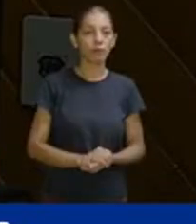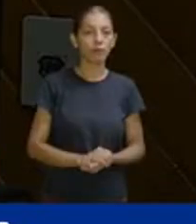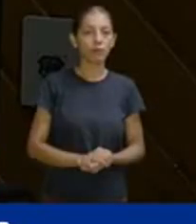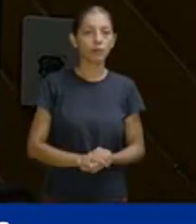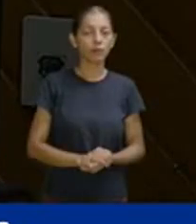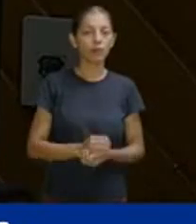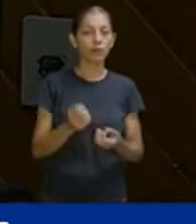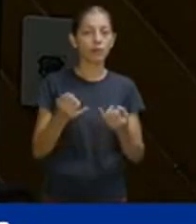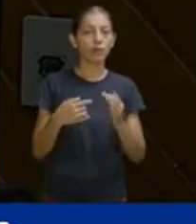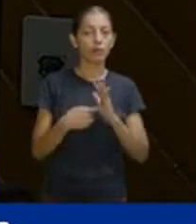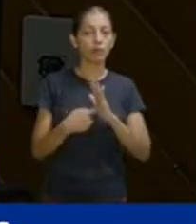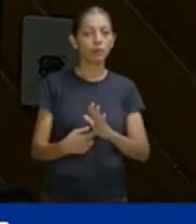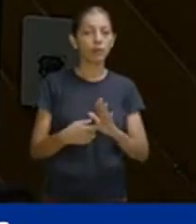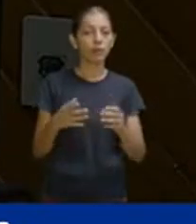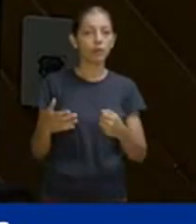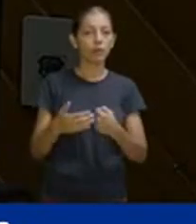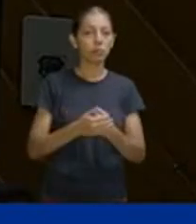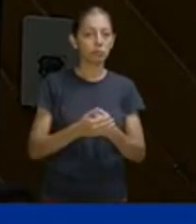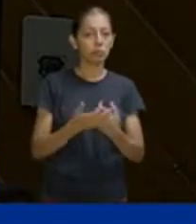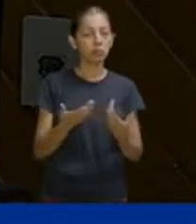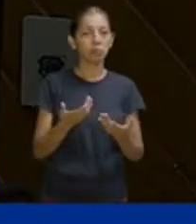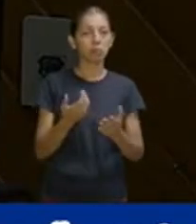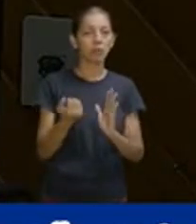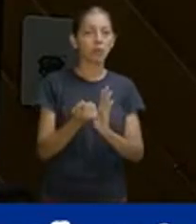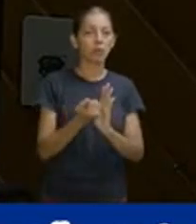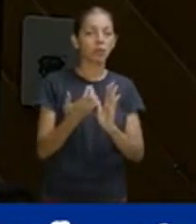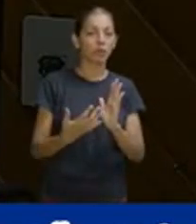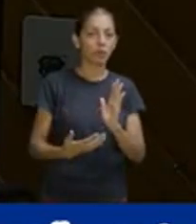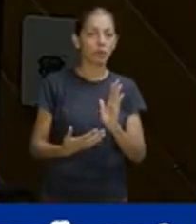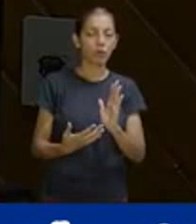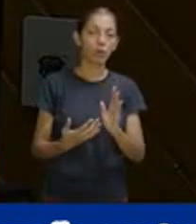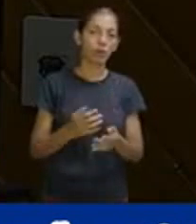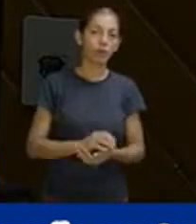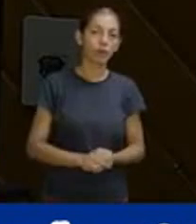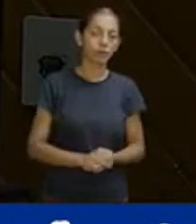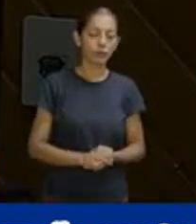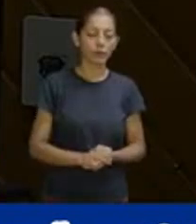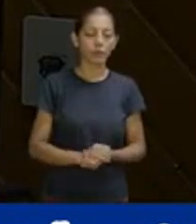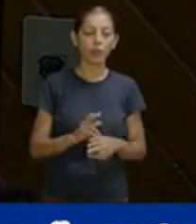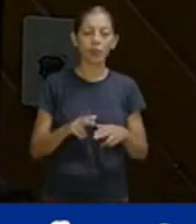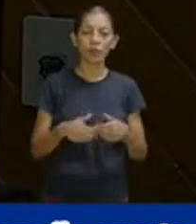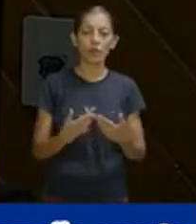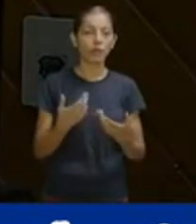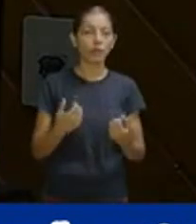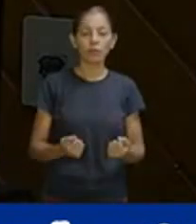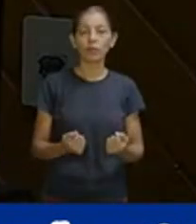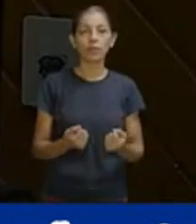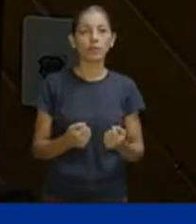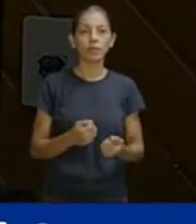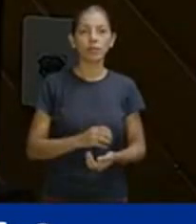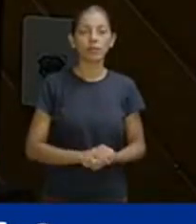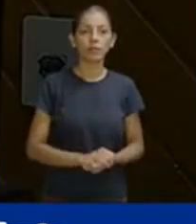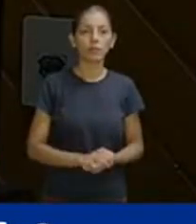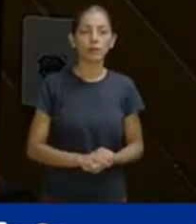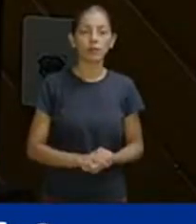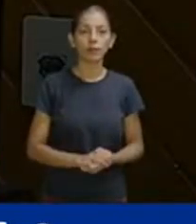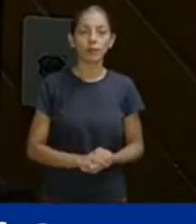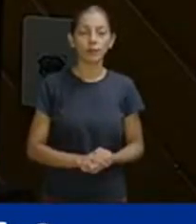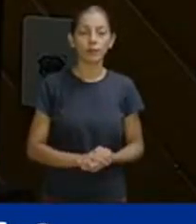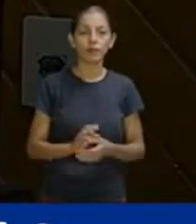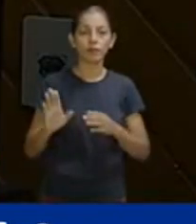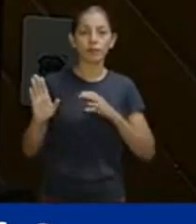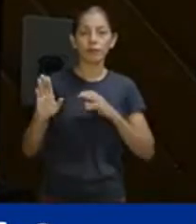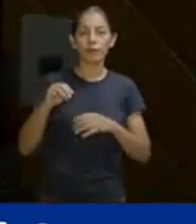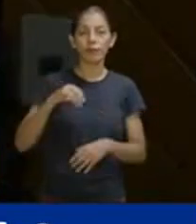contradição ou obscuridade no acordo embargado. Posto isto, voto pelo não acolhimento dos embargos de declaração oposto por Miqueias da